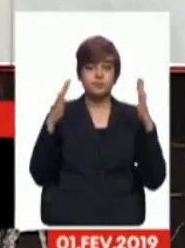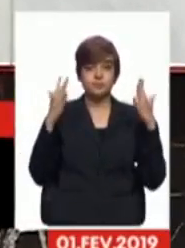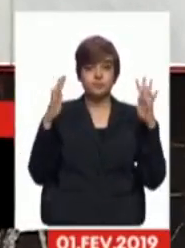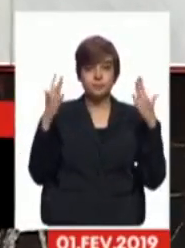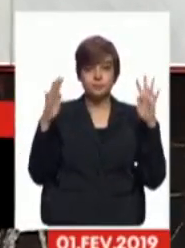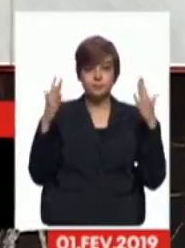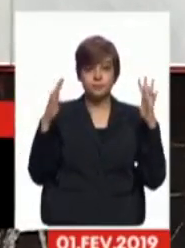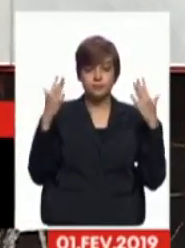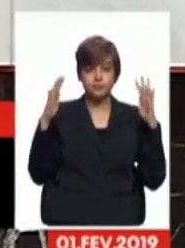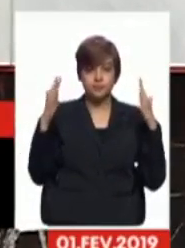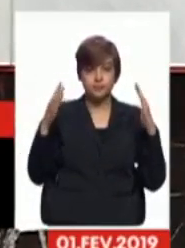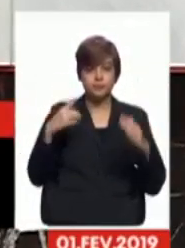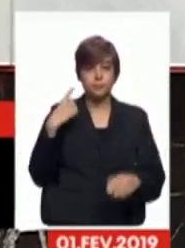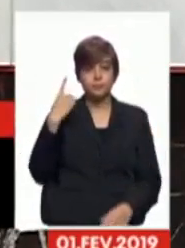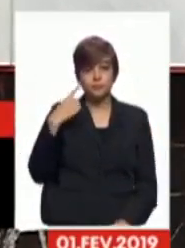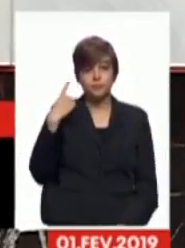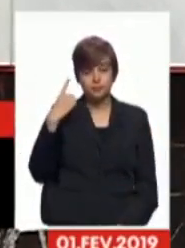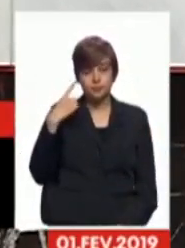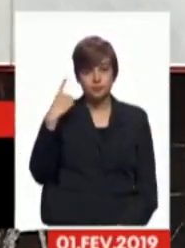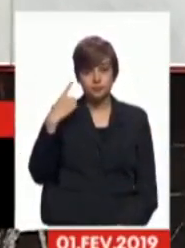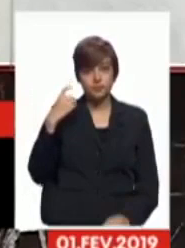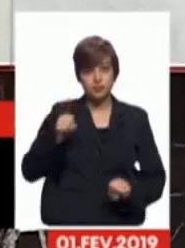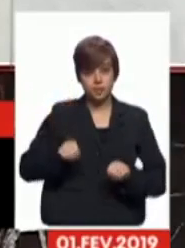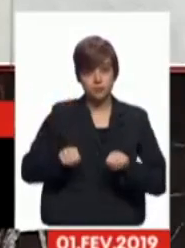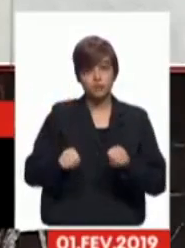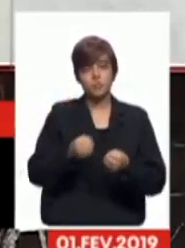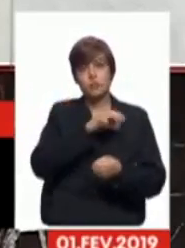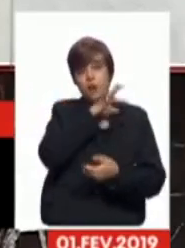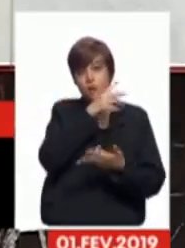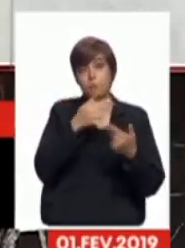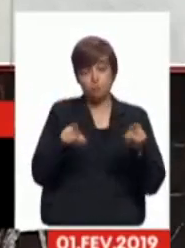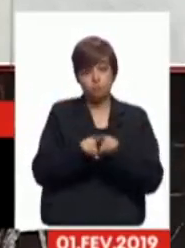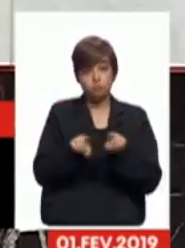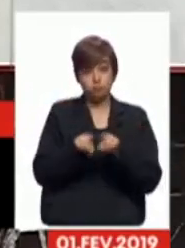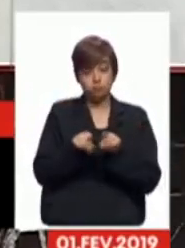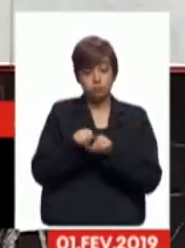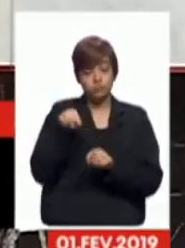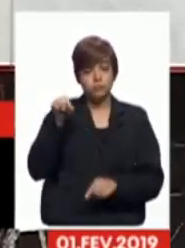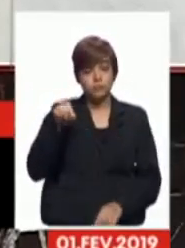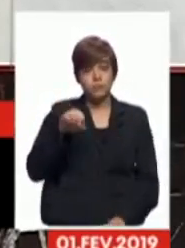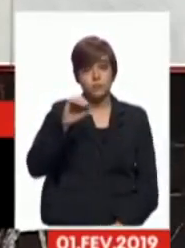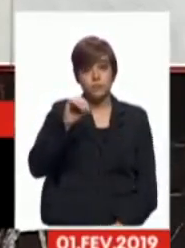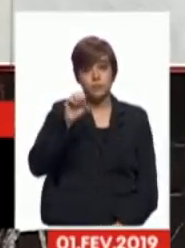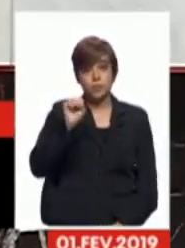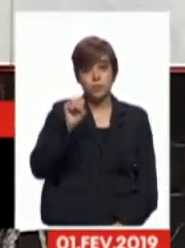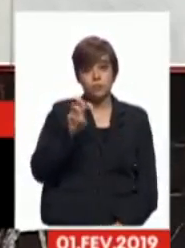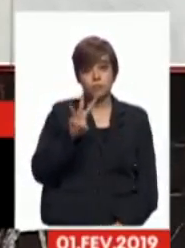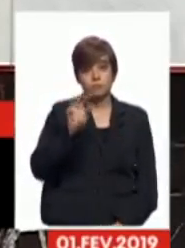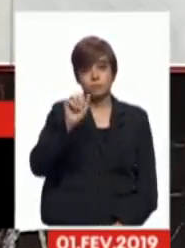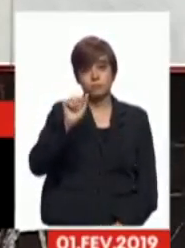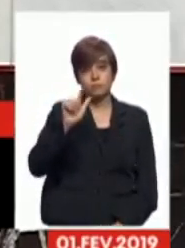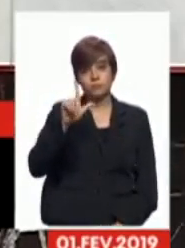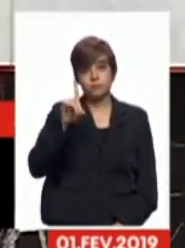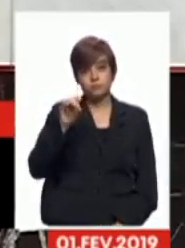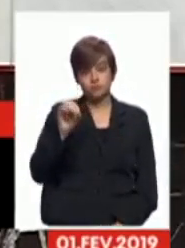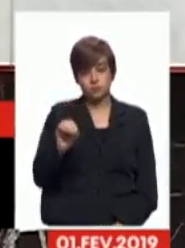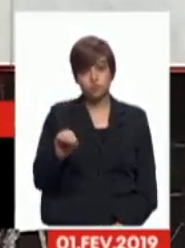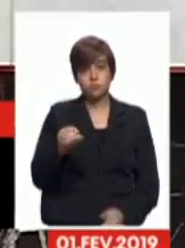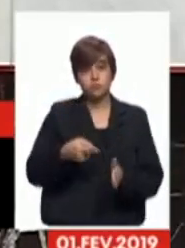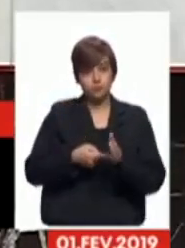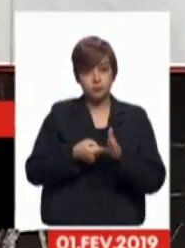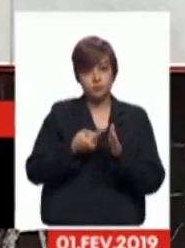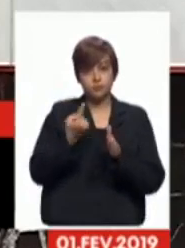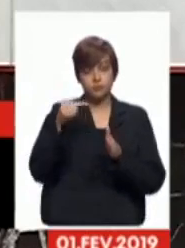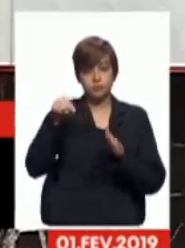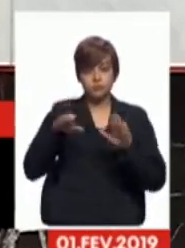Mais um deputado ativista da defesa dos direitos dos animais. Esse foi o deputado Oswaldo Lopes, do PHS, que assumiu o primeiro mandato